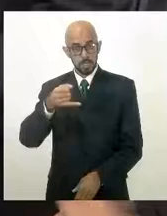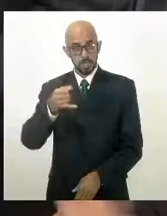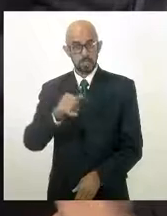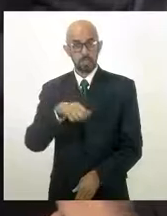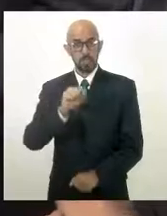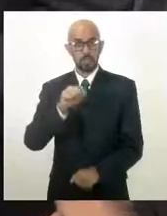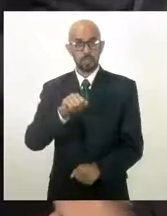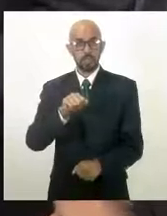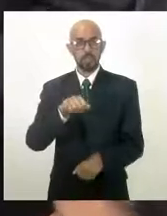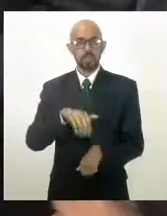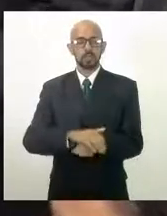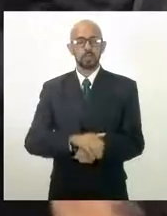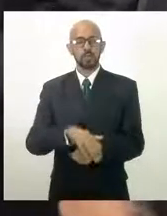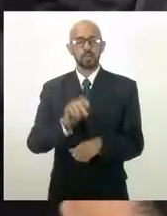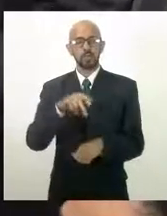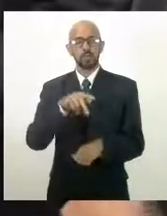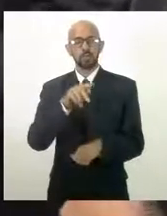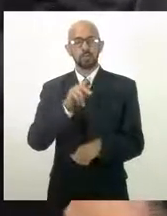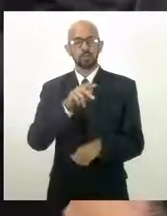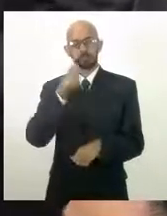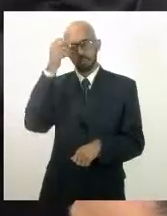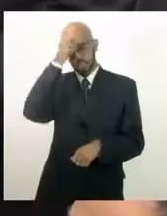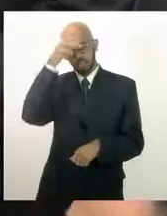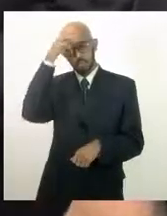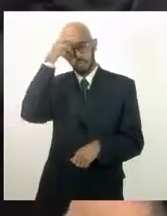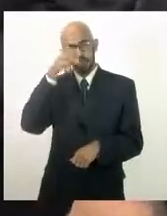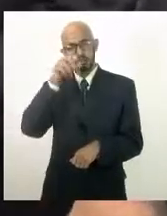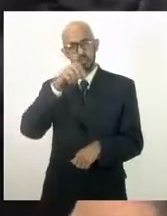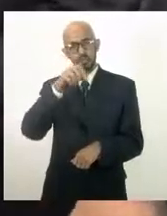prefeito de Resende, Diogo Diniz,